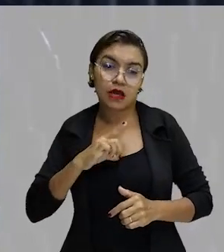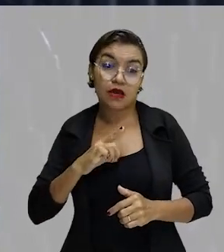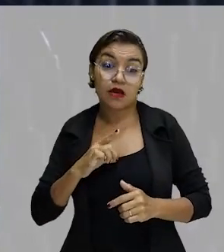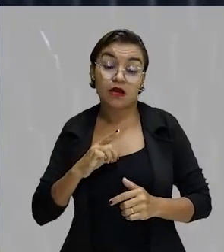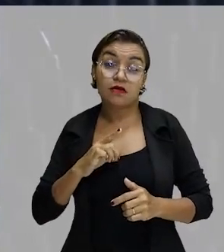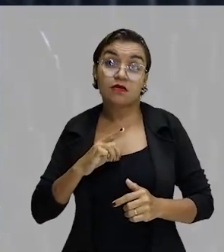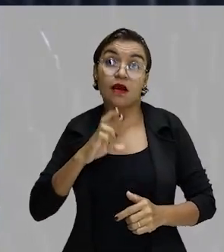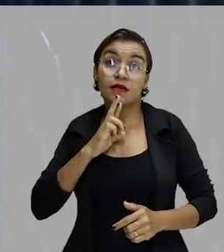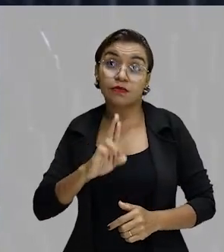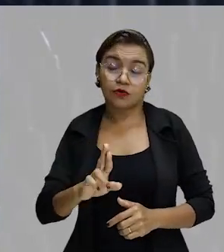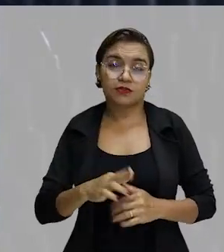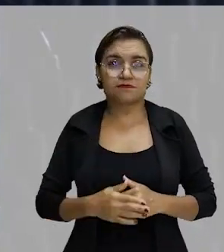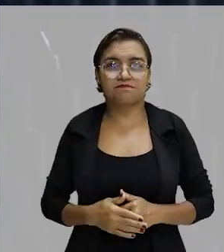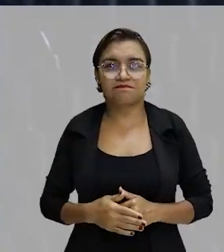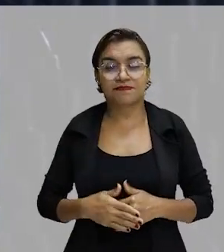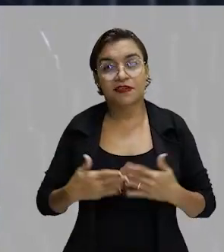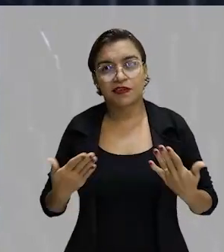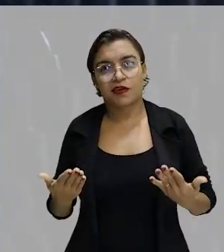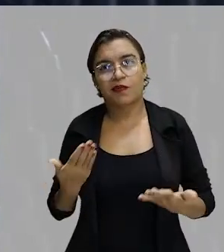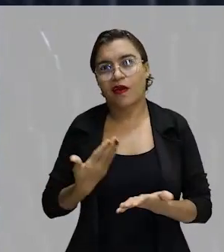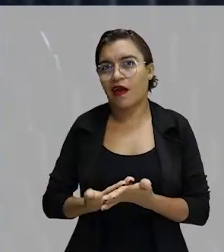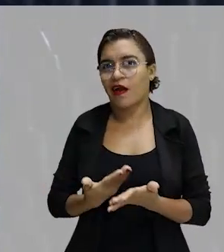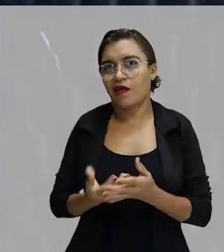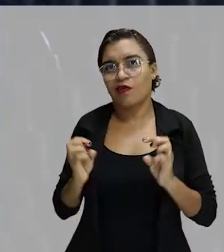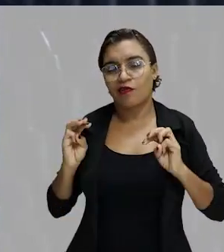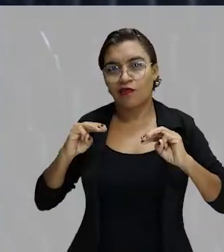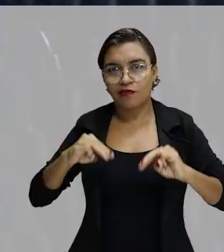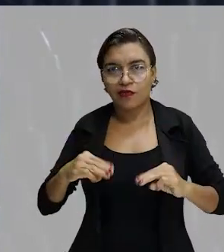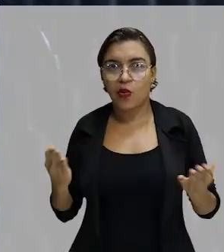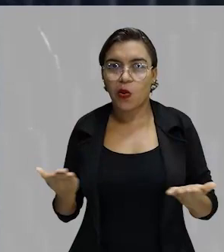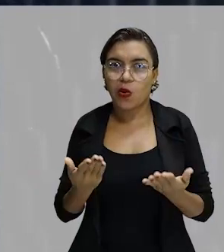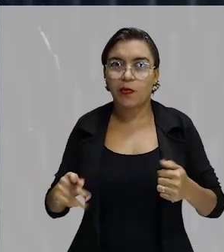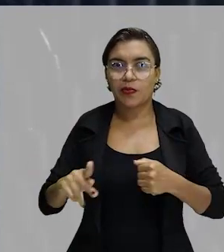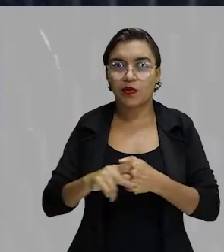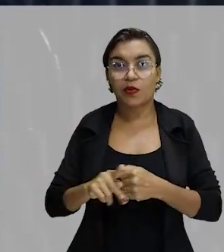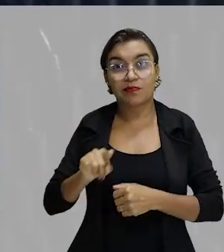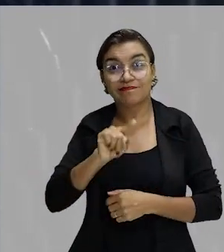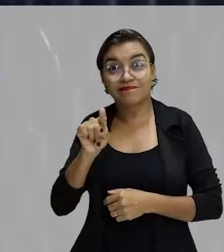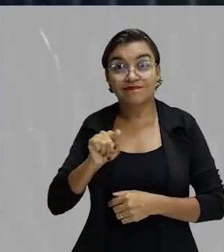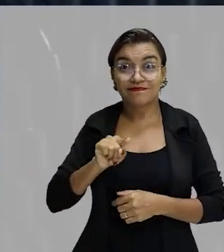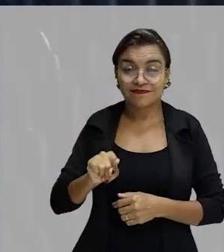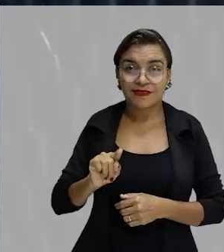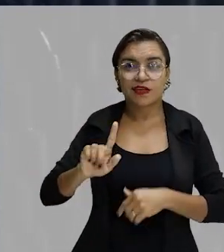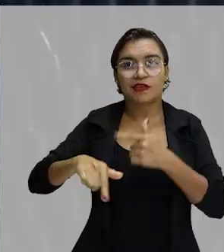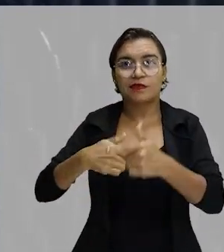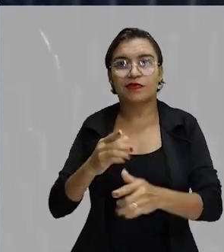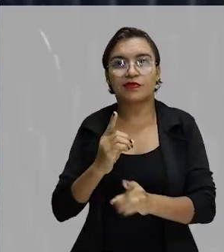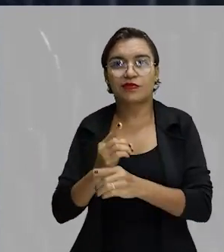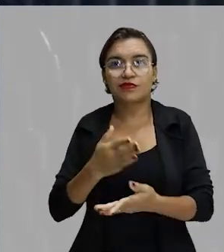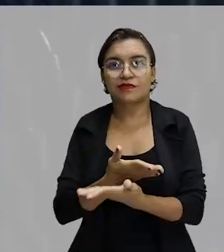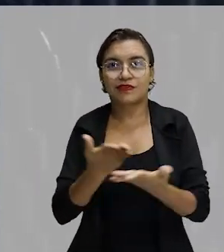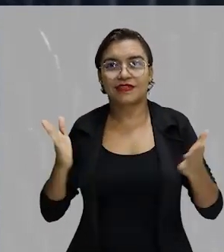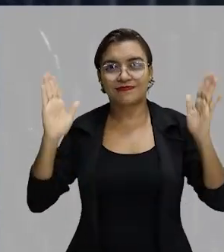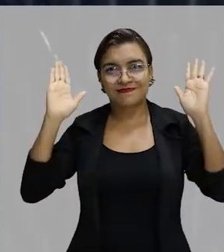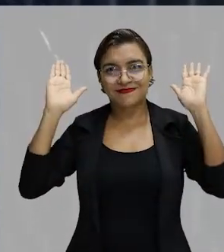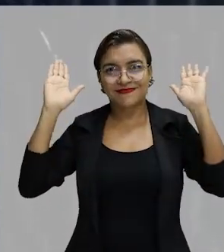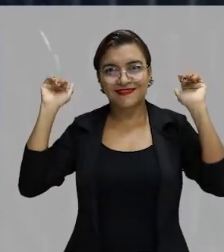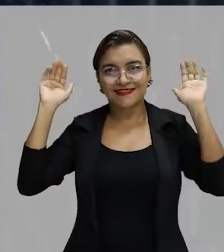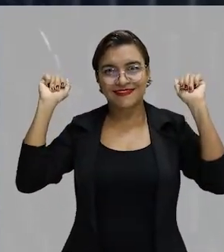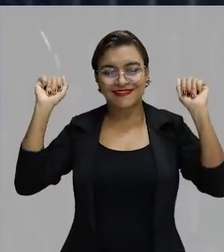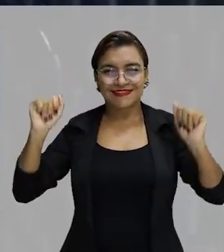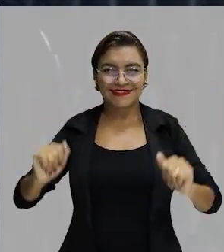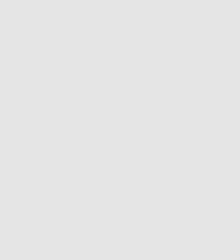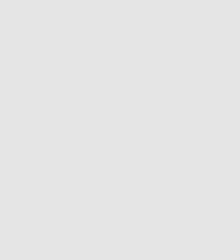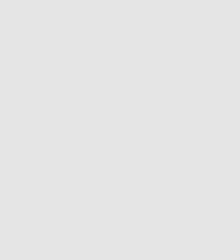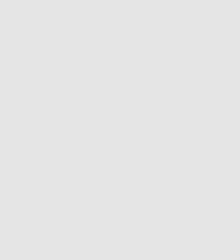Bom, pessoal, nós encerramos por aqui. Hoje nós falamos de pronomes interrogativos. Até a próxima, fiquem bem e bye, bye!